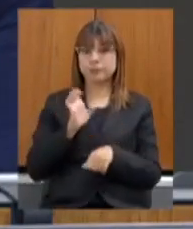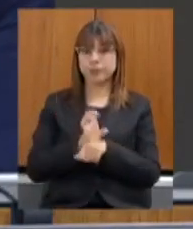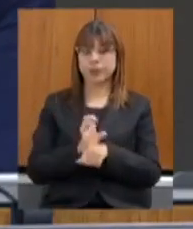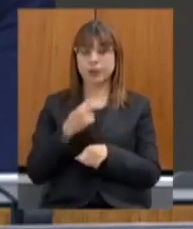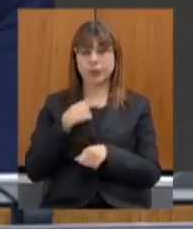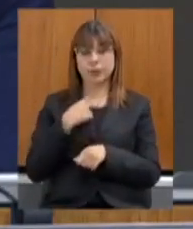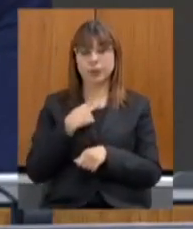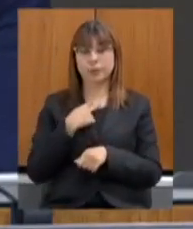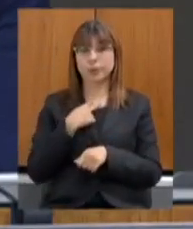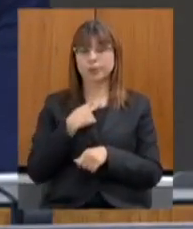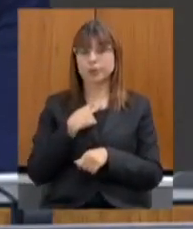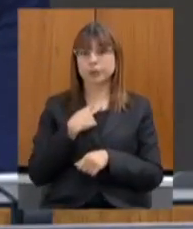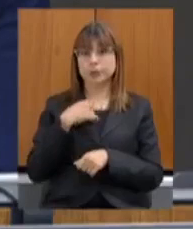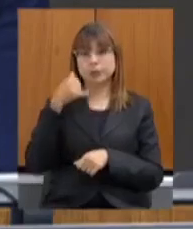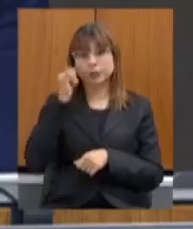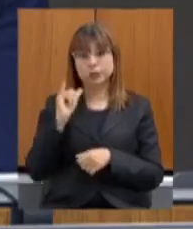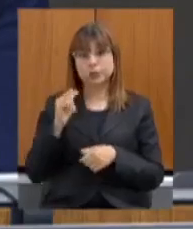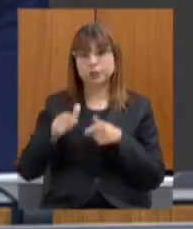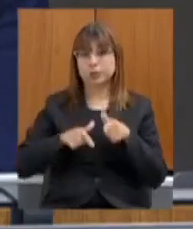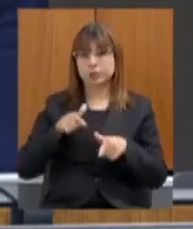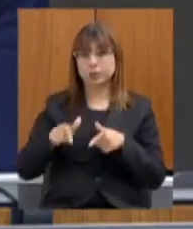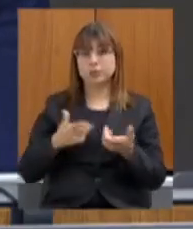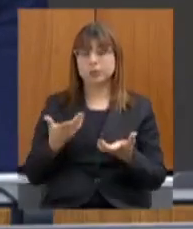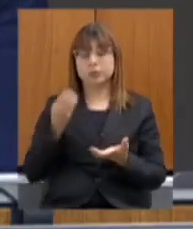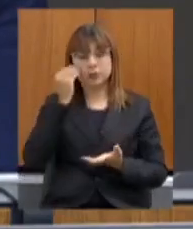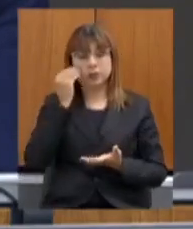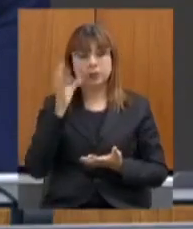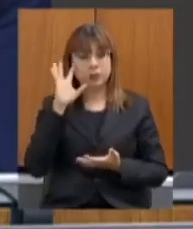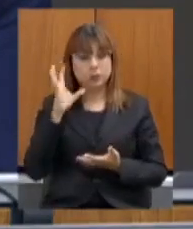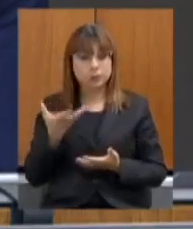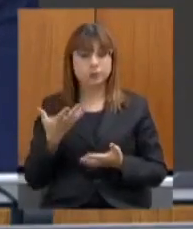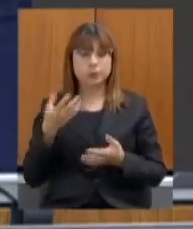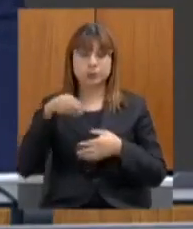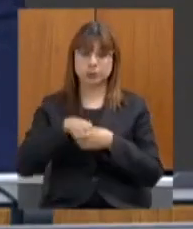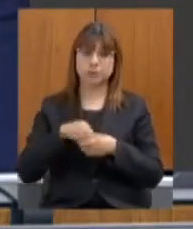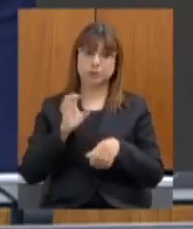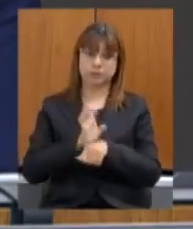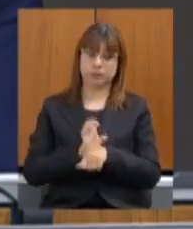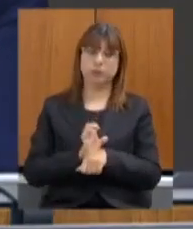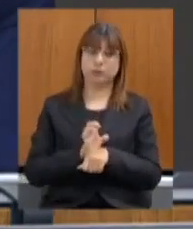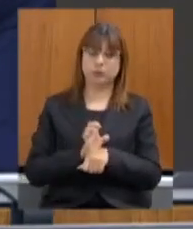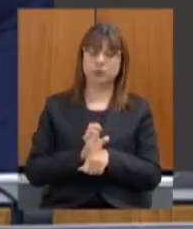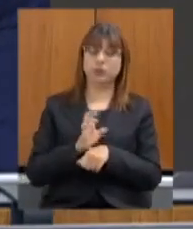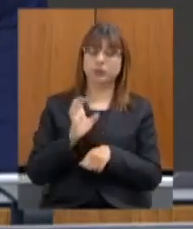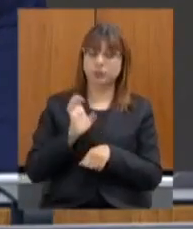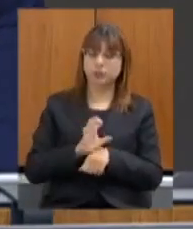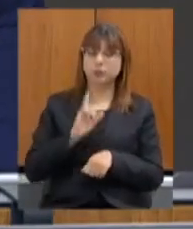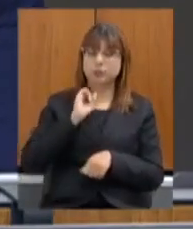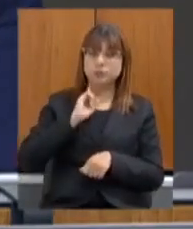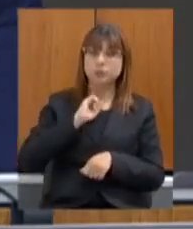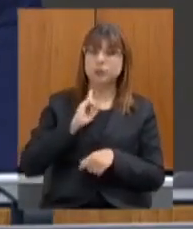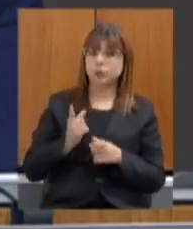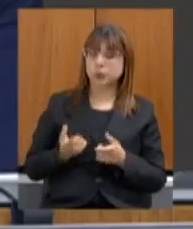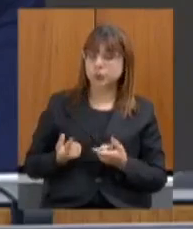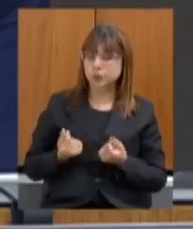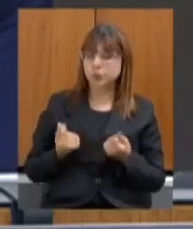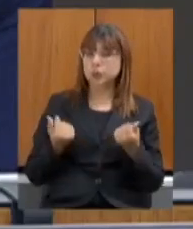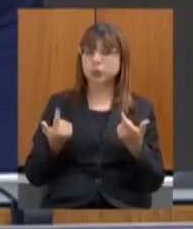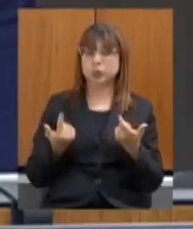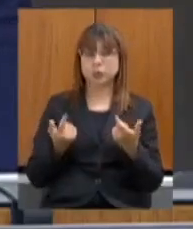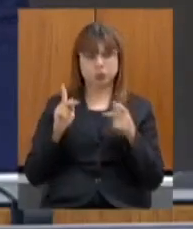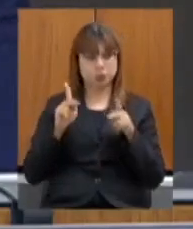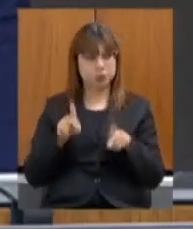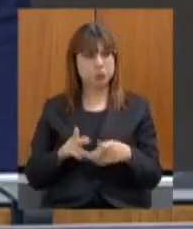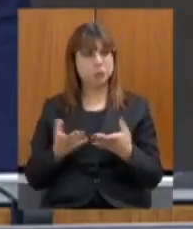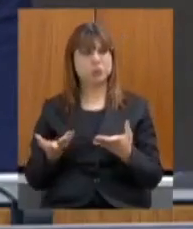furtar de trabalhar e encontrar alternativas aqui. Minas Gerais, nós somos um Estado muito rico, de gente muito competente